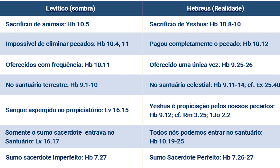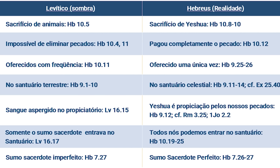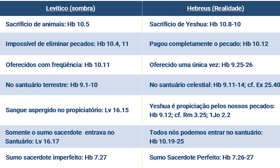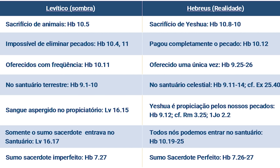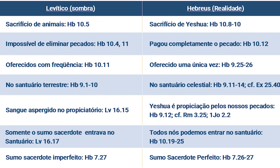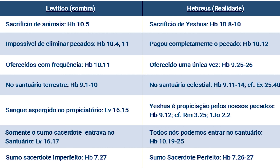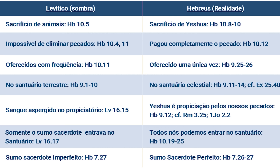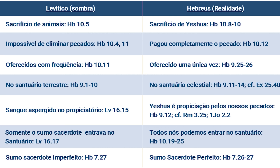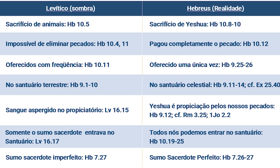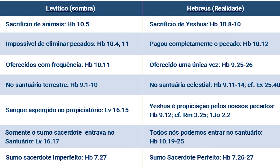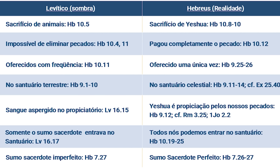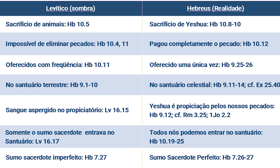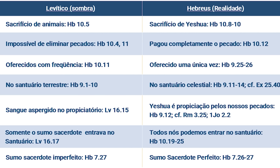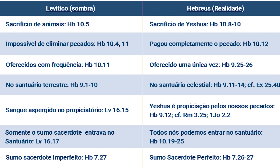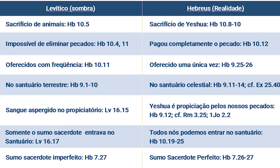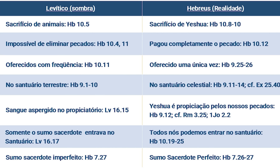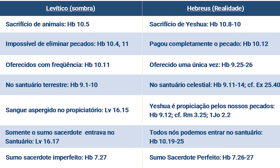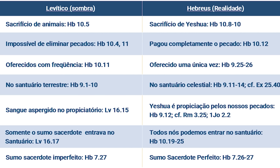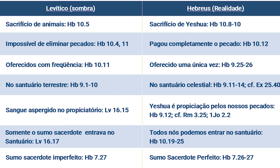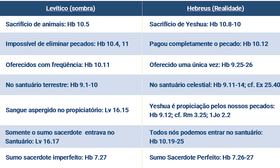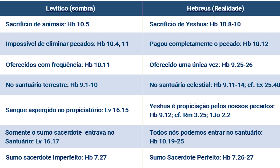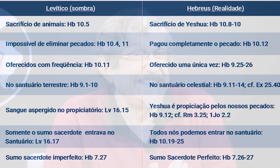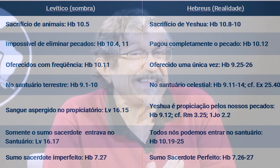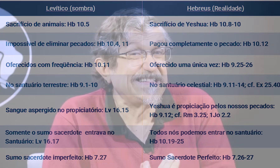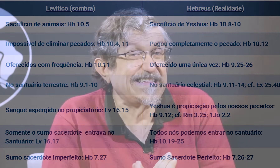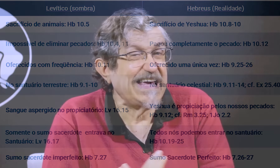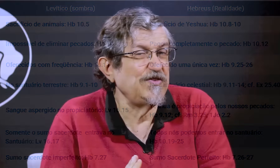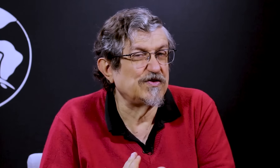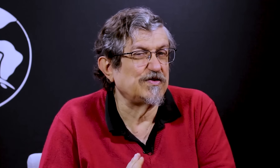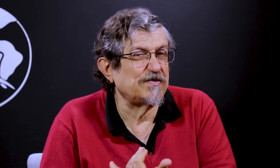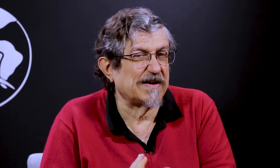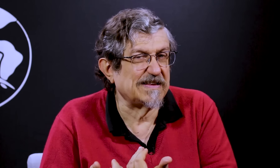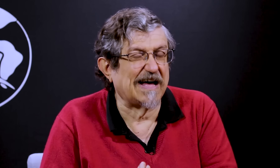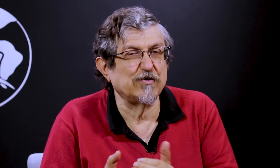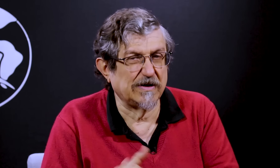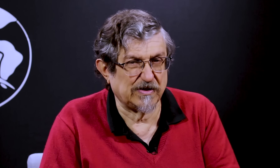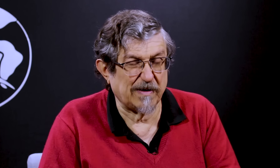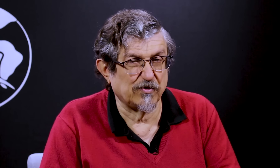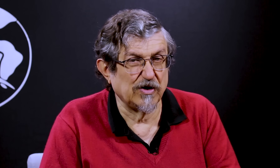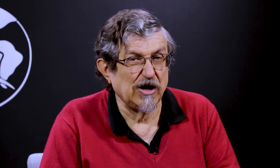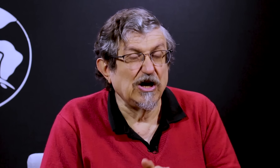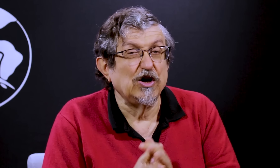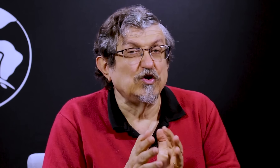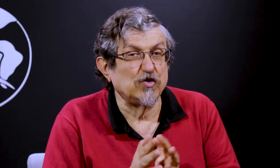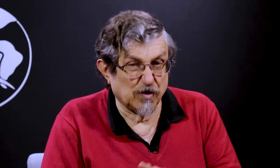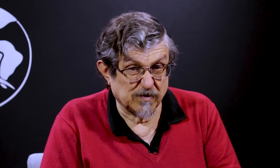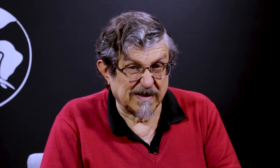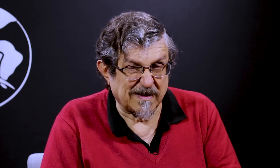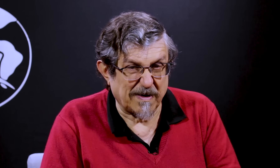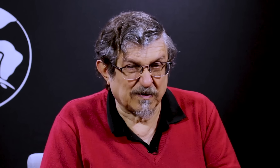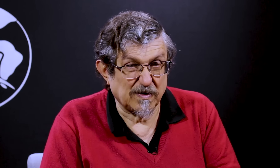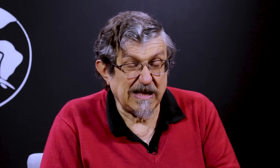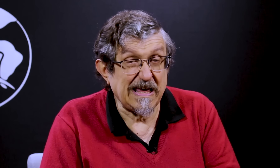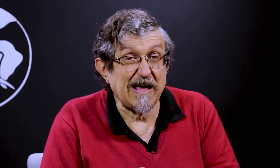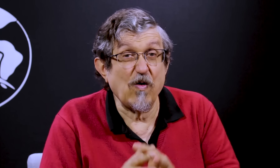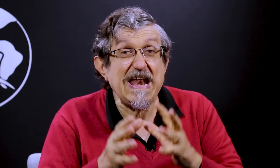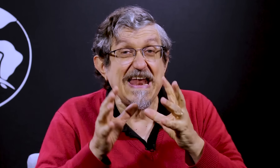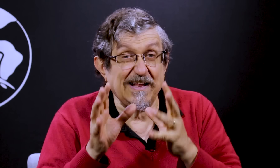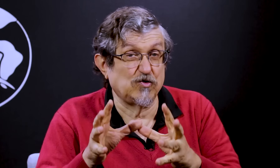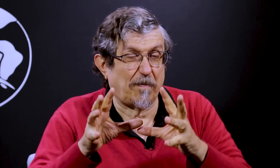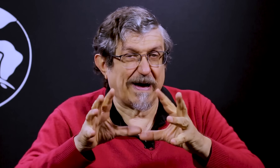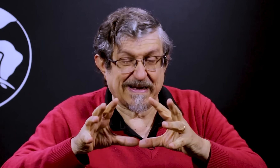você não conhecer bem a palavra de Deus essa base você não entende de verdade o que temos no Novo Testamento